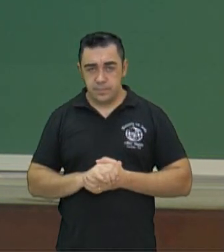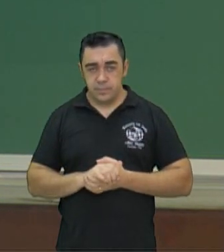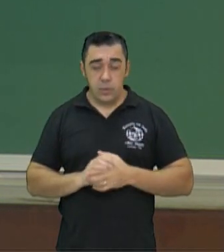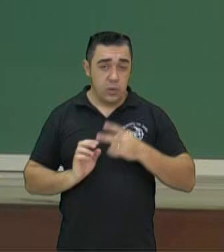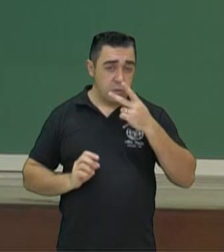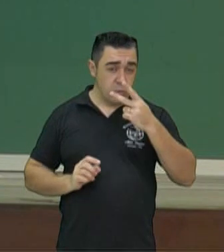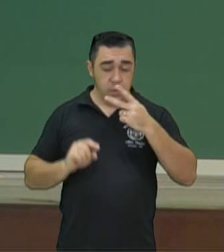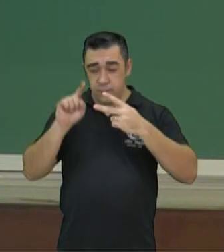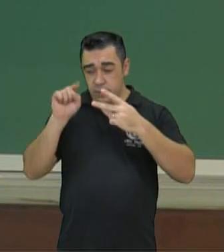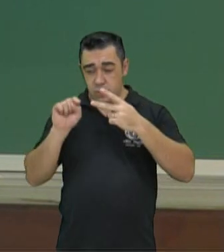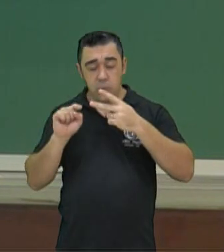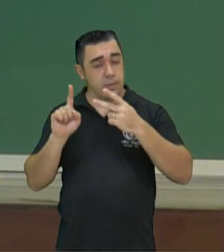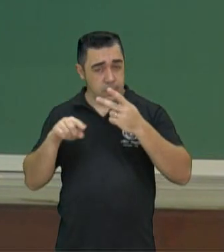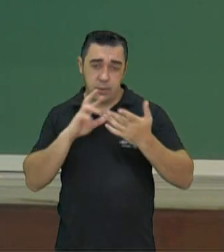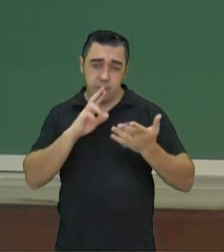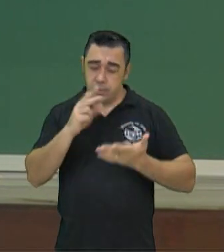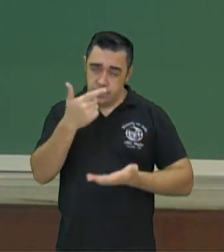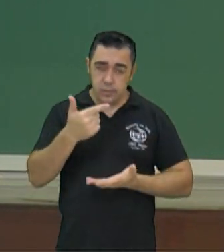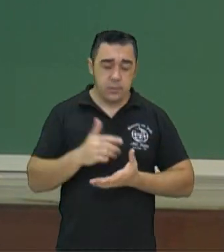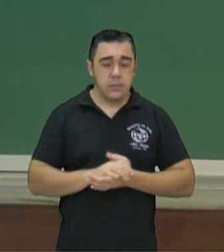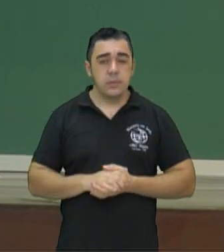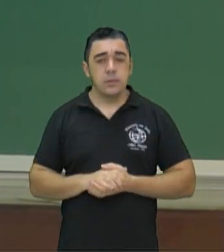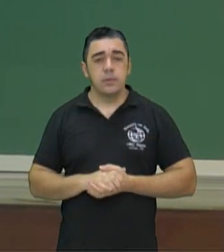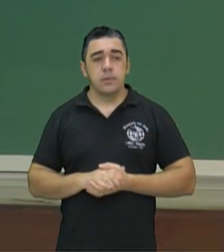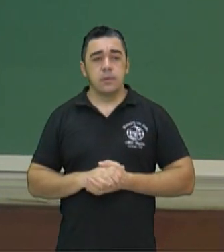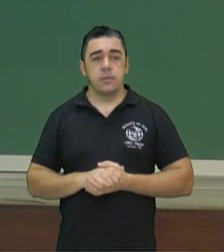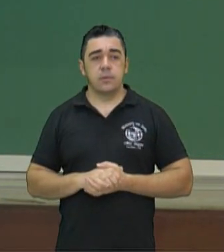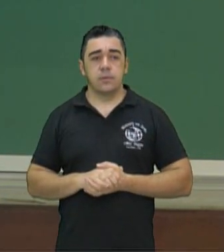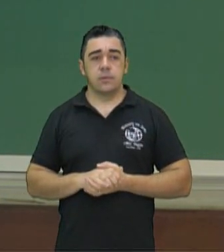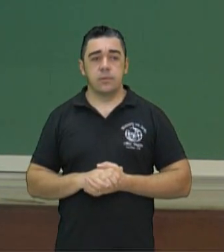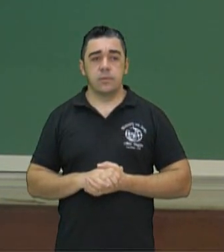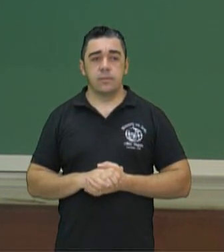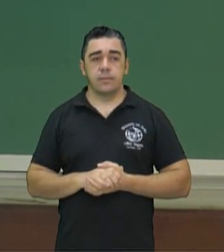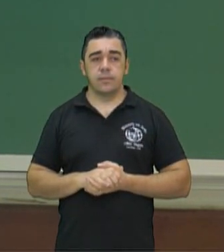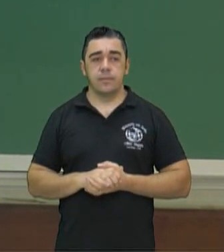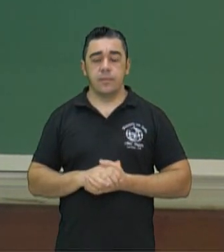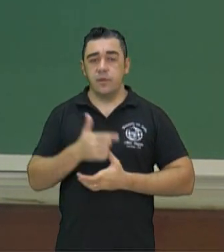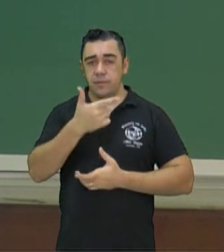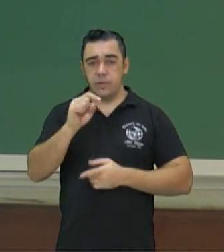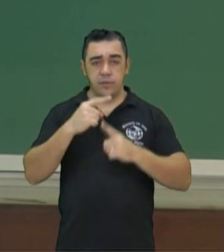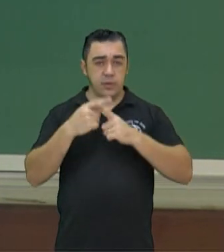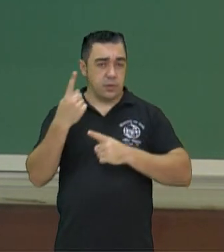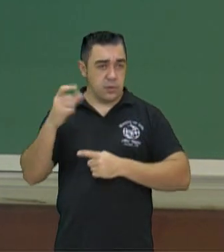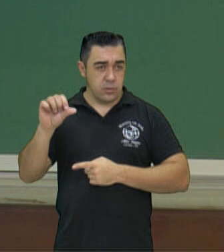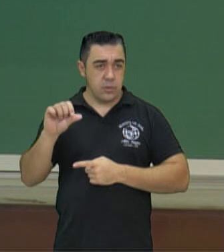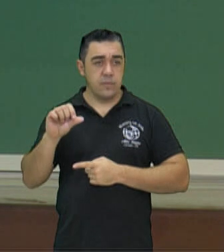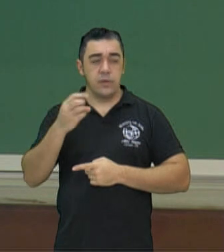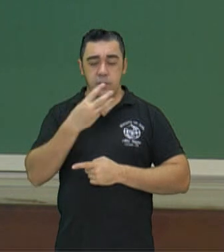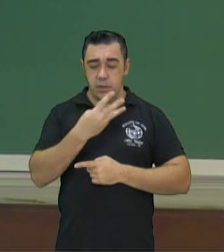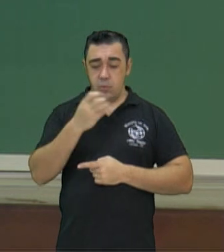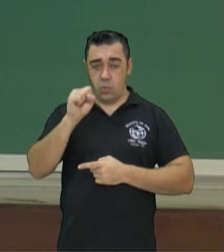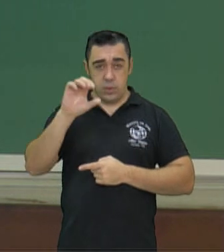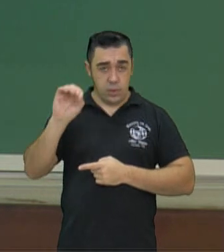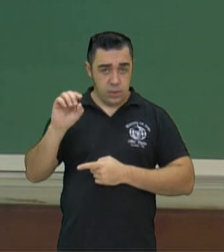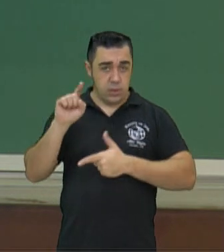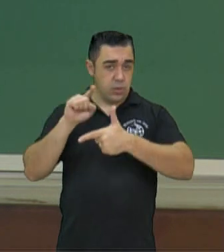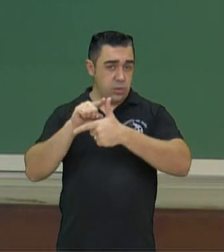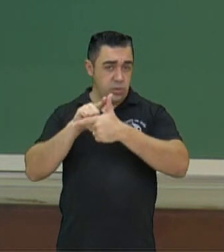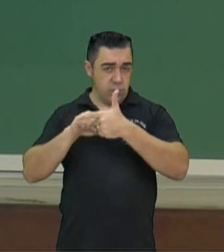mesma coisa que 2 vezes 1. Então, a gente tem que 20 vezes 19 é